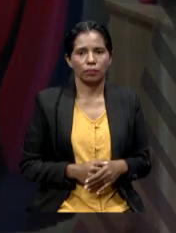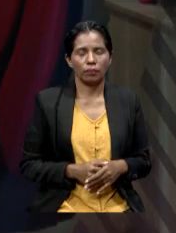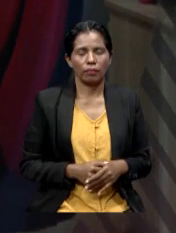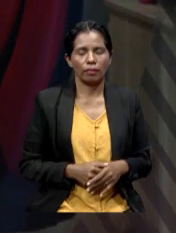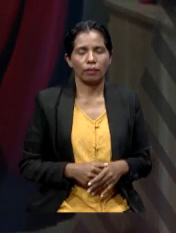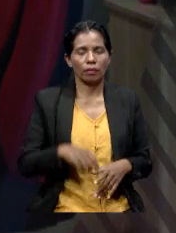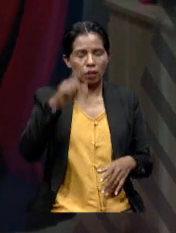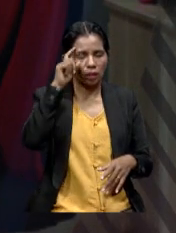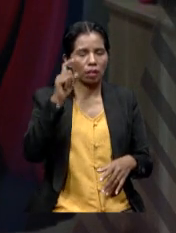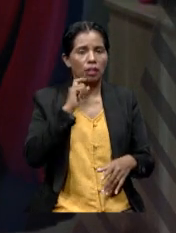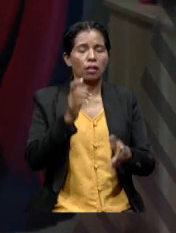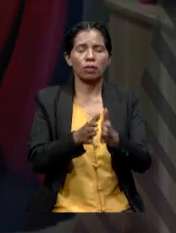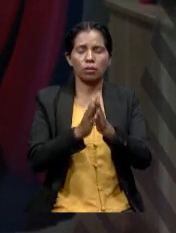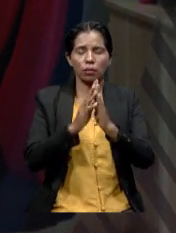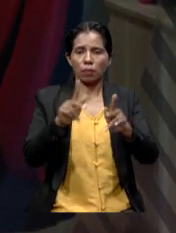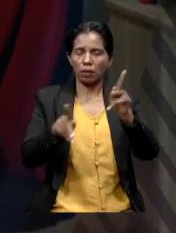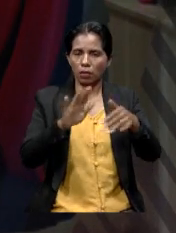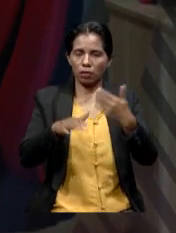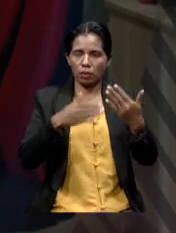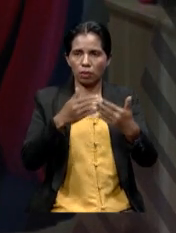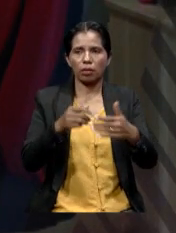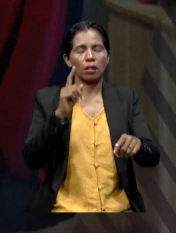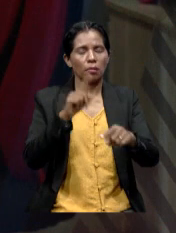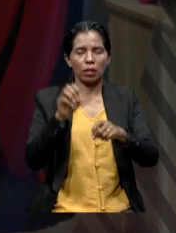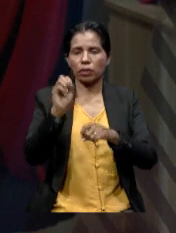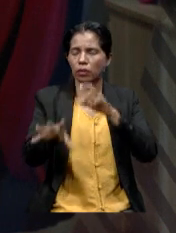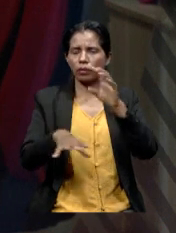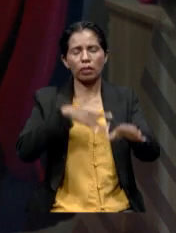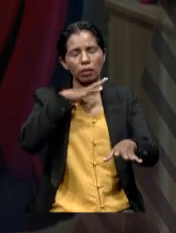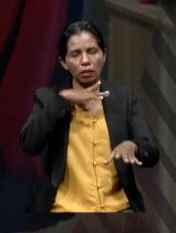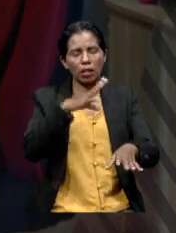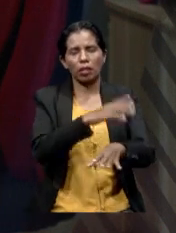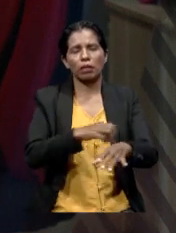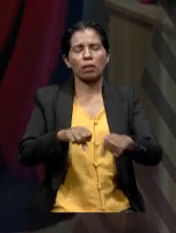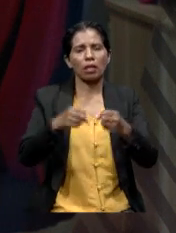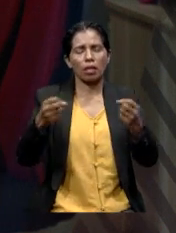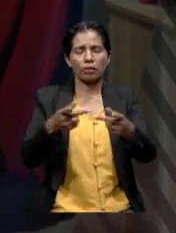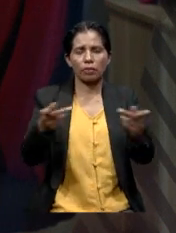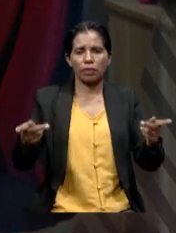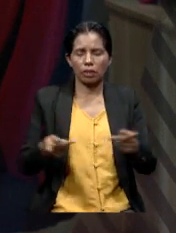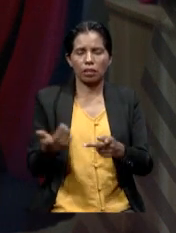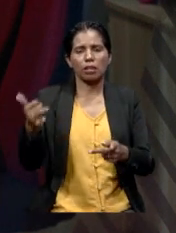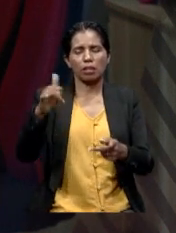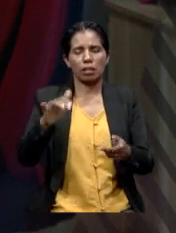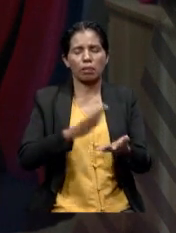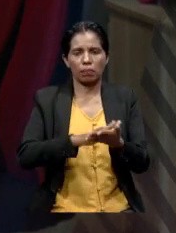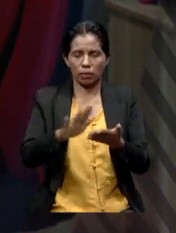Karena sana na Guzmán husu ba populasaun la bele se furar biru tamba estraga meu ambiente no biodiversidade.